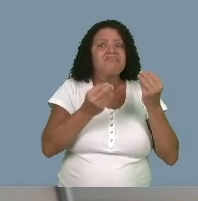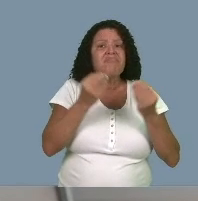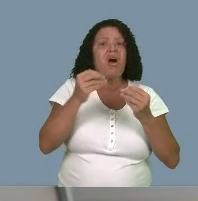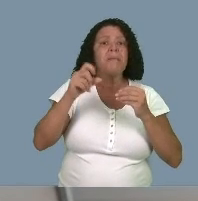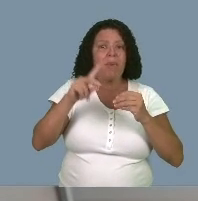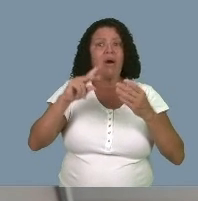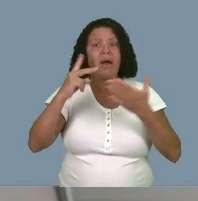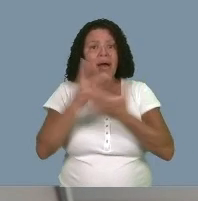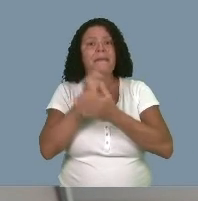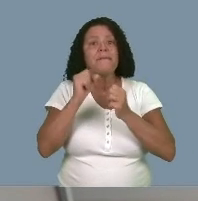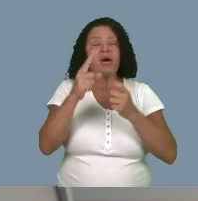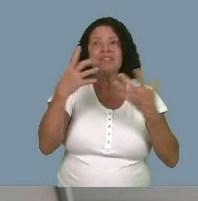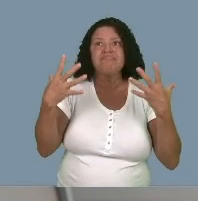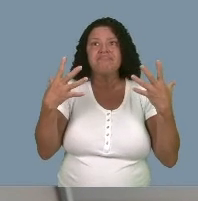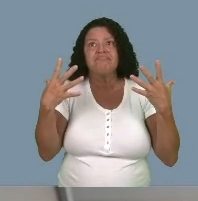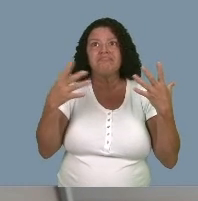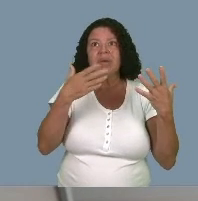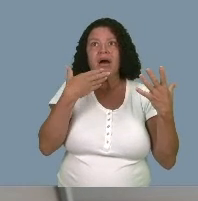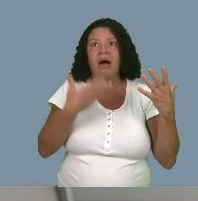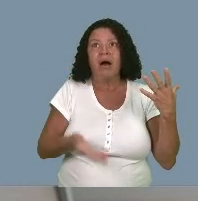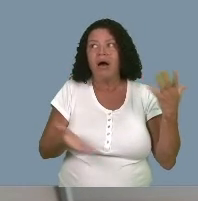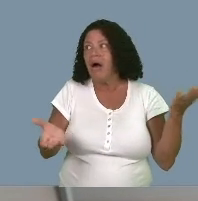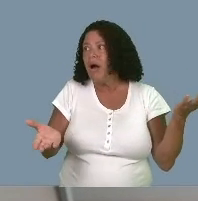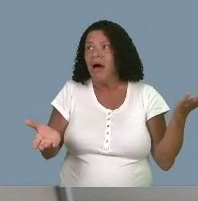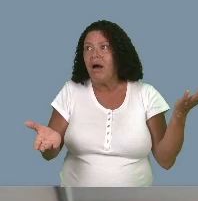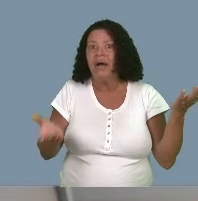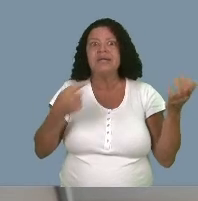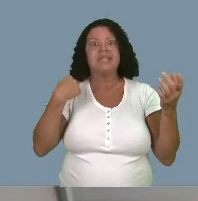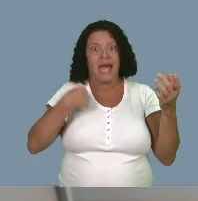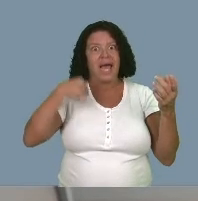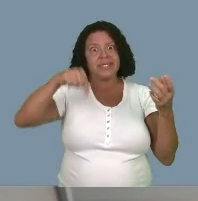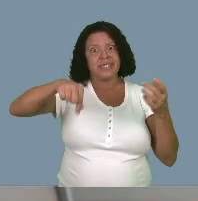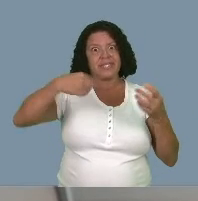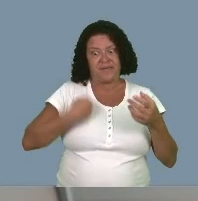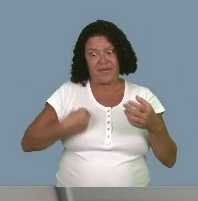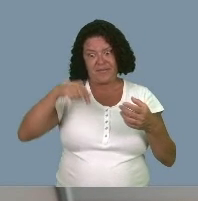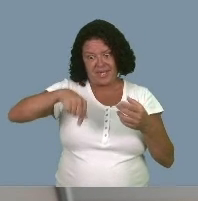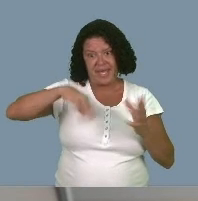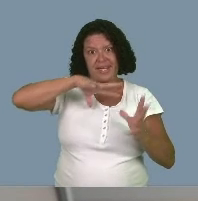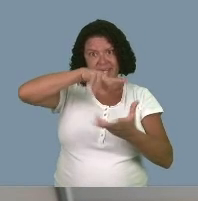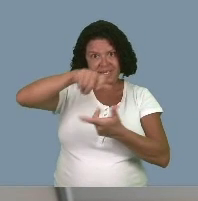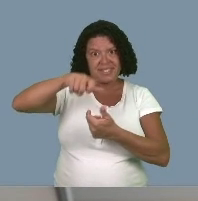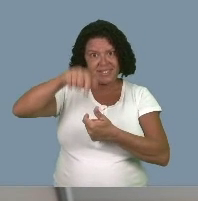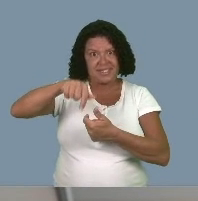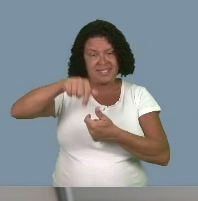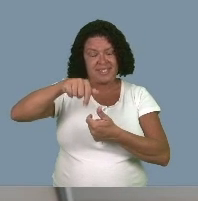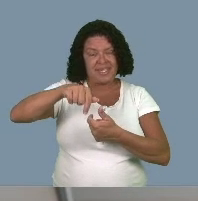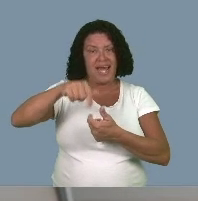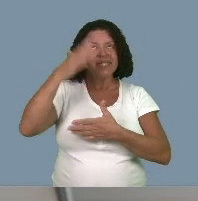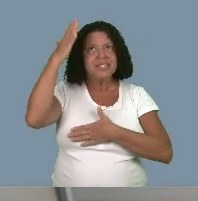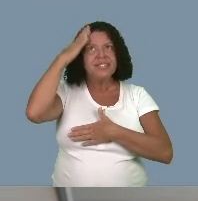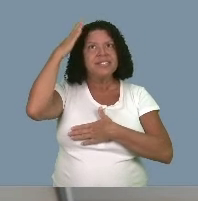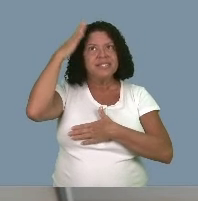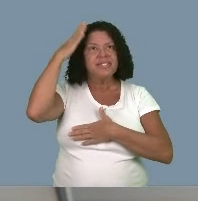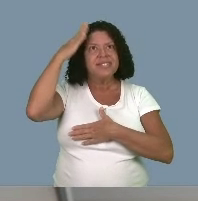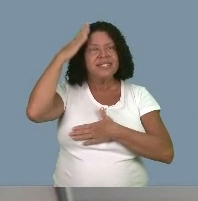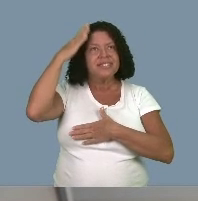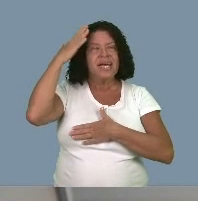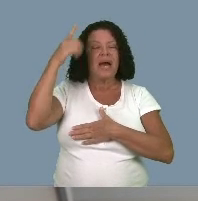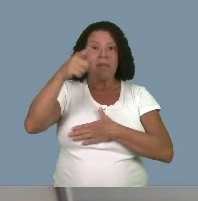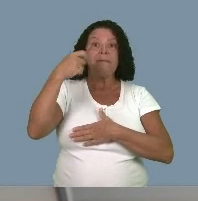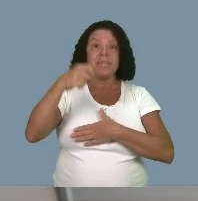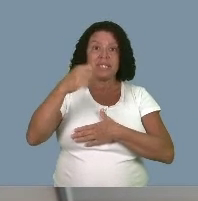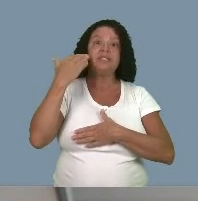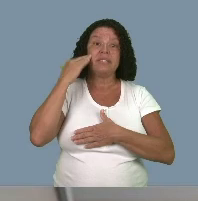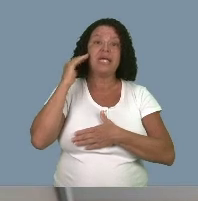tropeçar, e aí a gente fica boquiaberto. Porque se nós estamos aqui encarnados, temos clareza disso, a gente ainda precisa entender